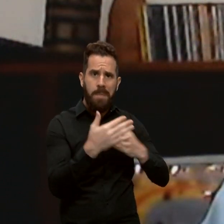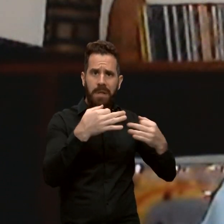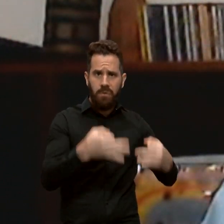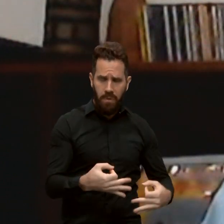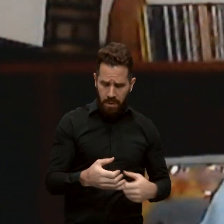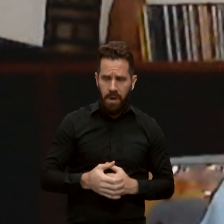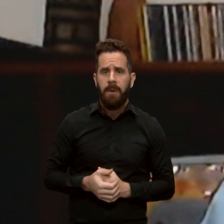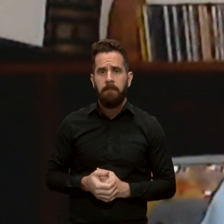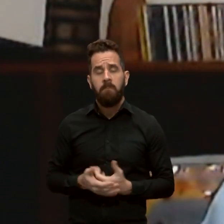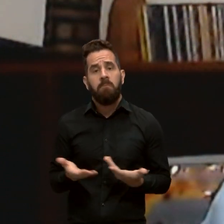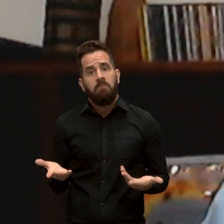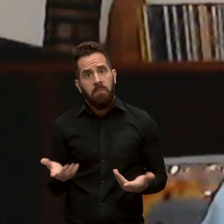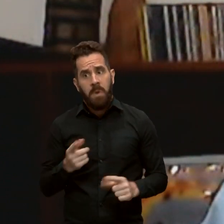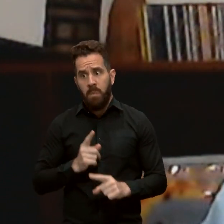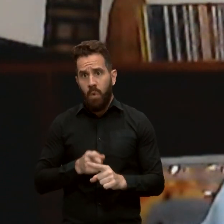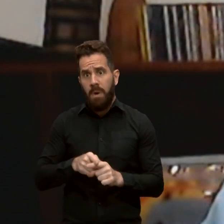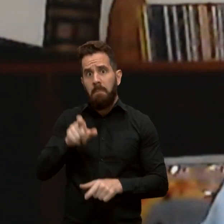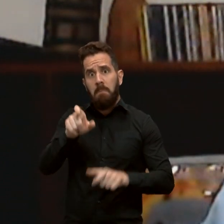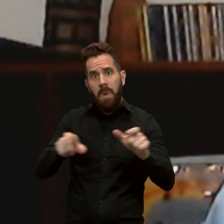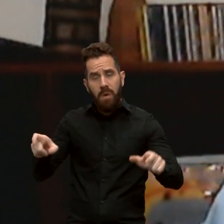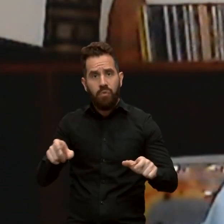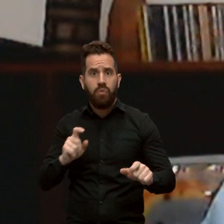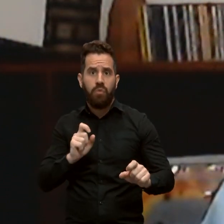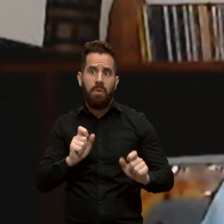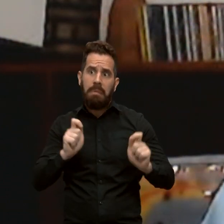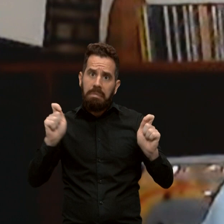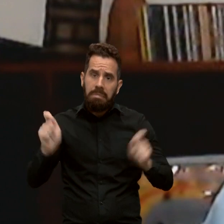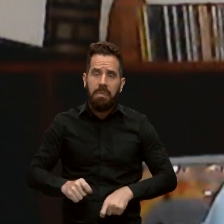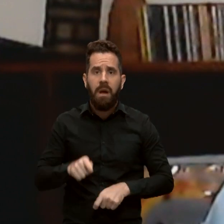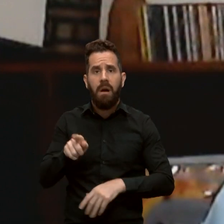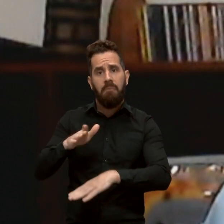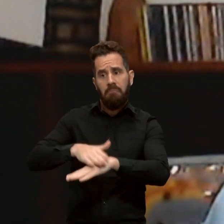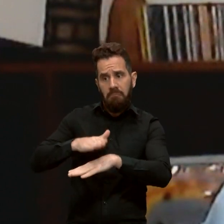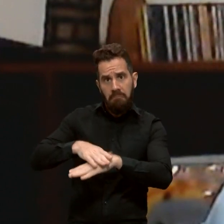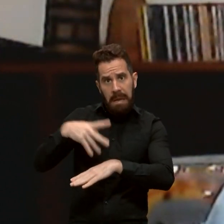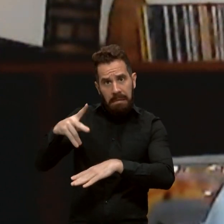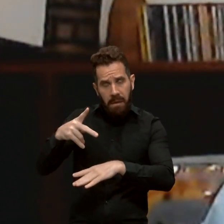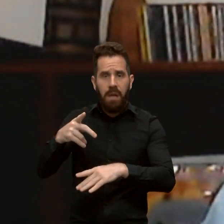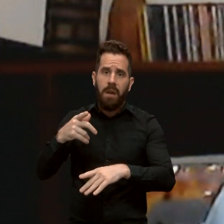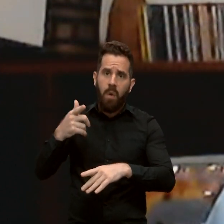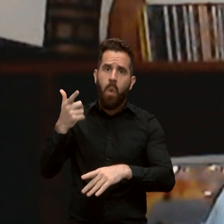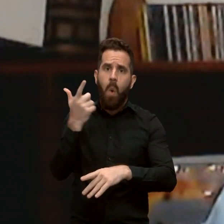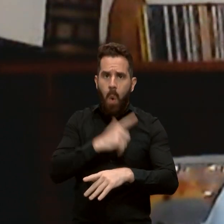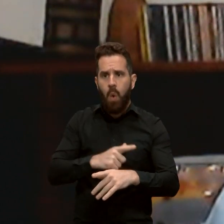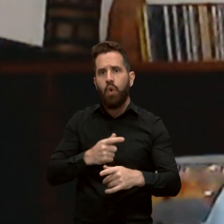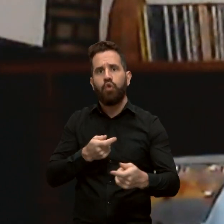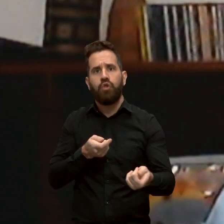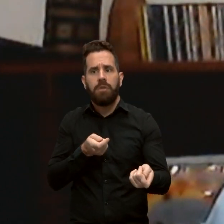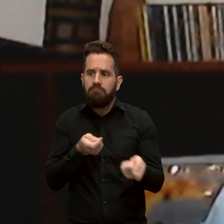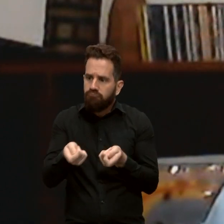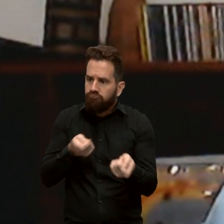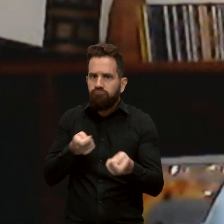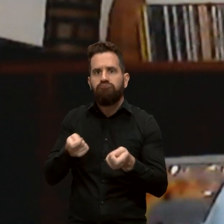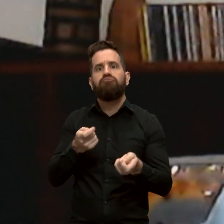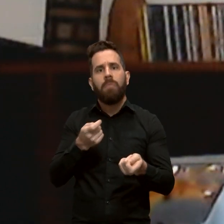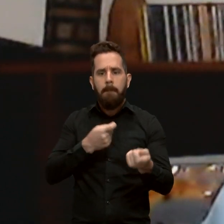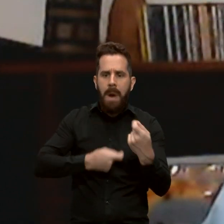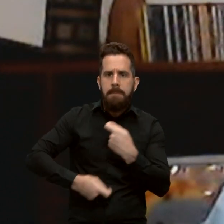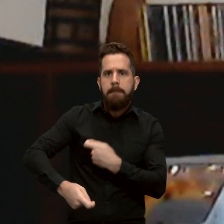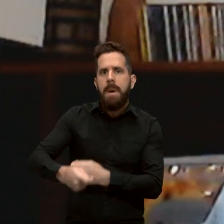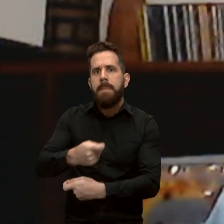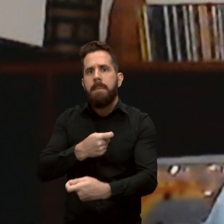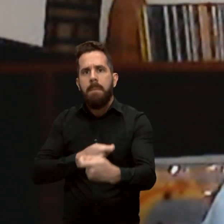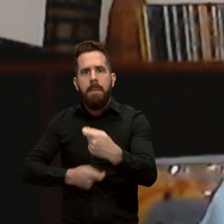né, desenvolverem a sua capacidade de gestão do seu próprio negócio, que é a incubadora, que é a